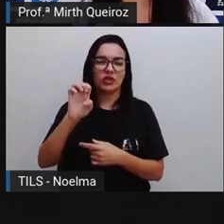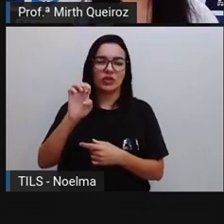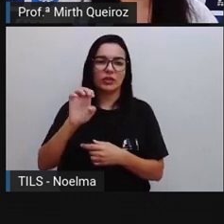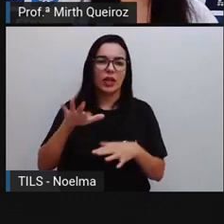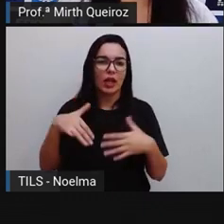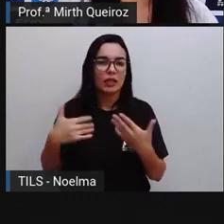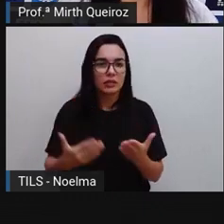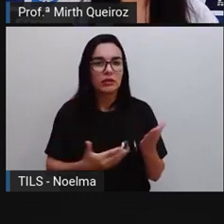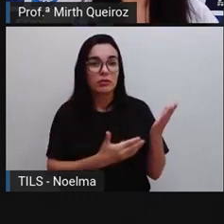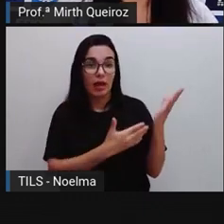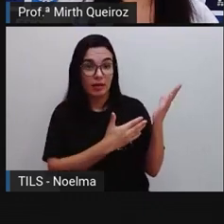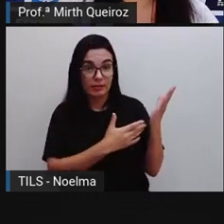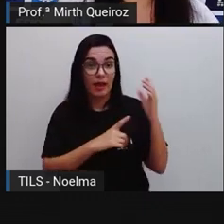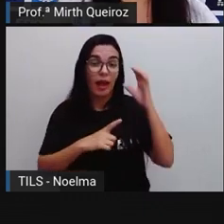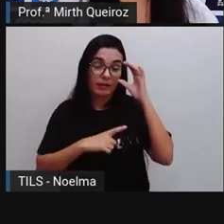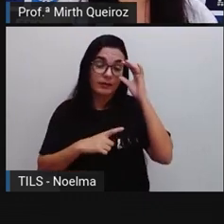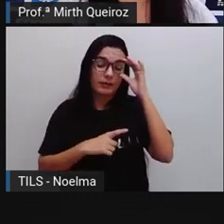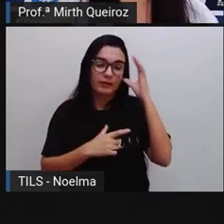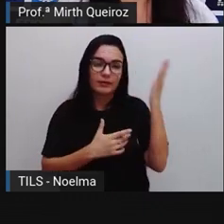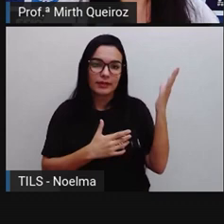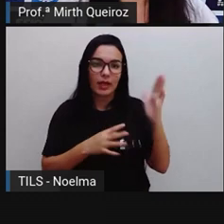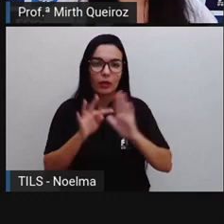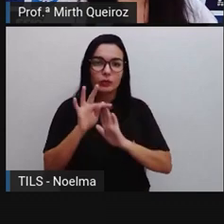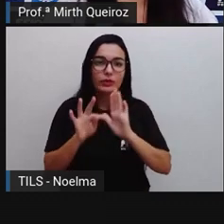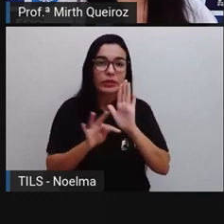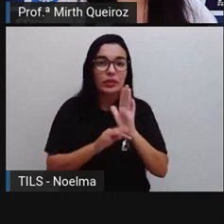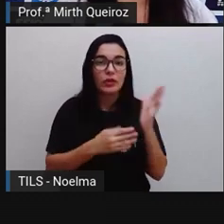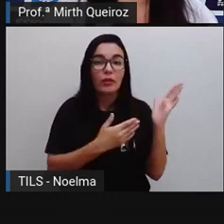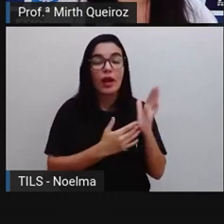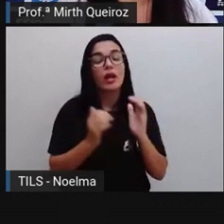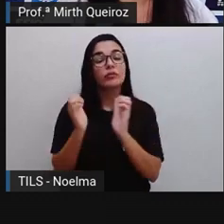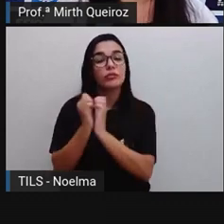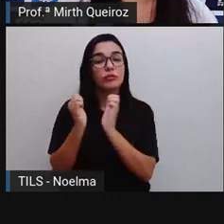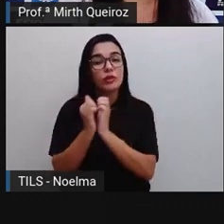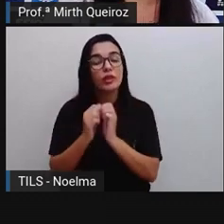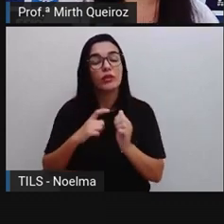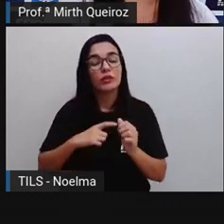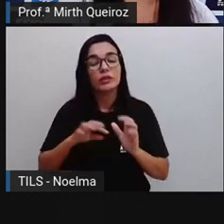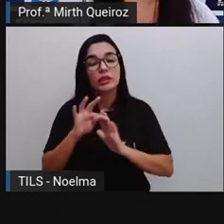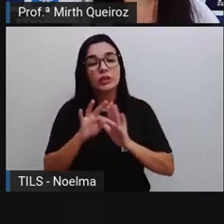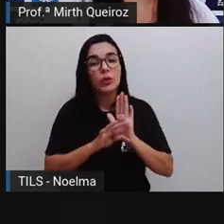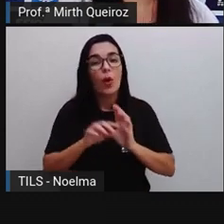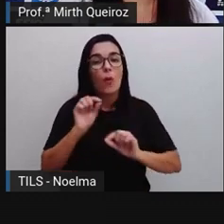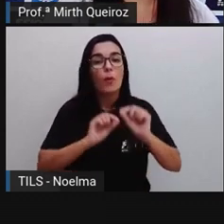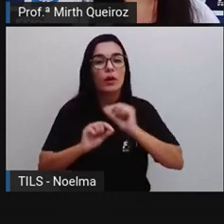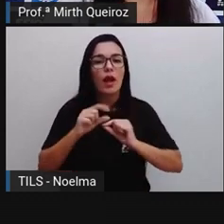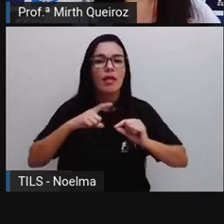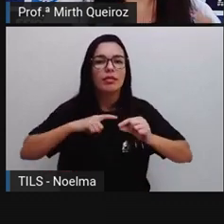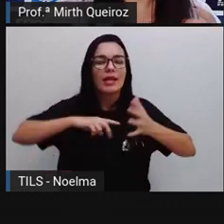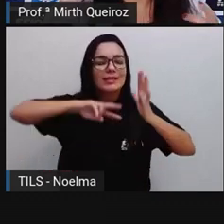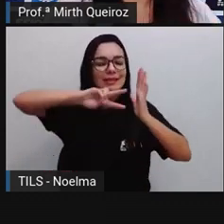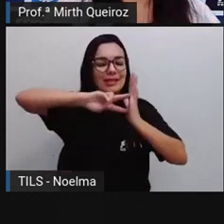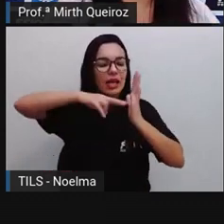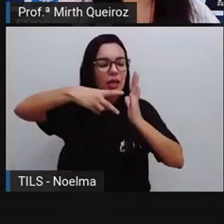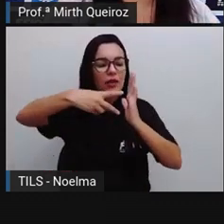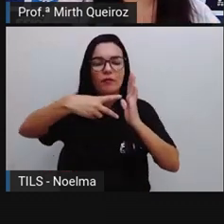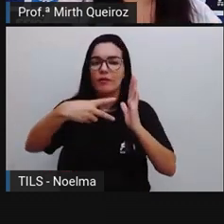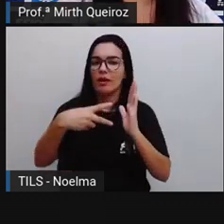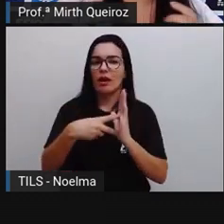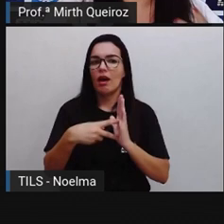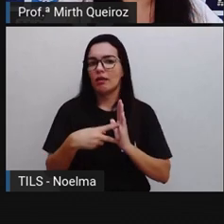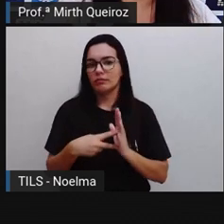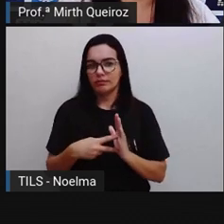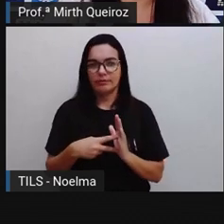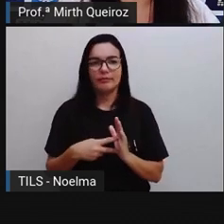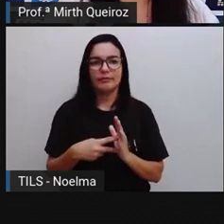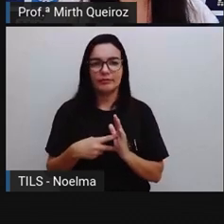o verbete é esse tipo de texto. É um gênero textual que, neste caso, vai falar sobre, né?